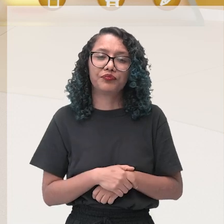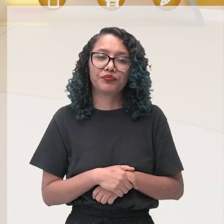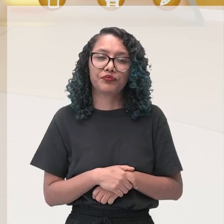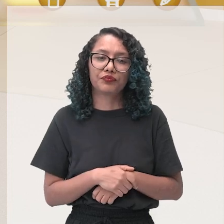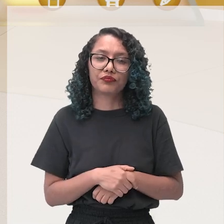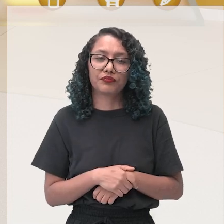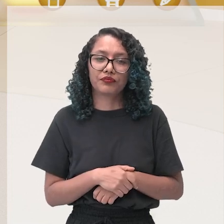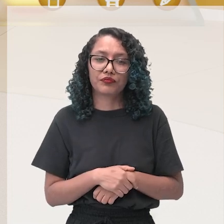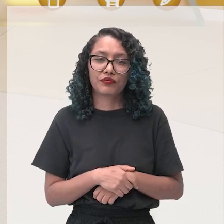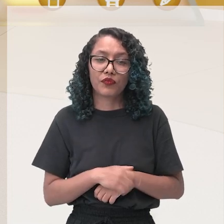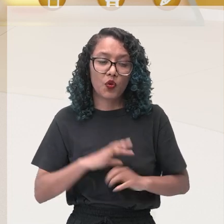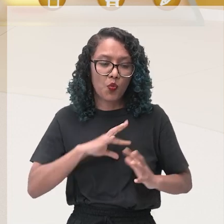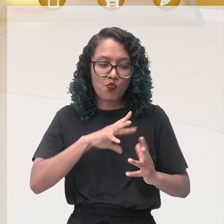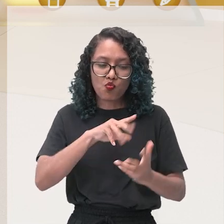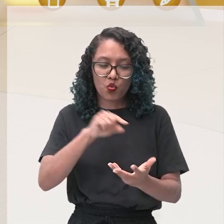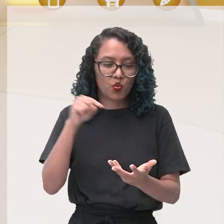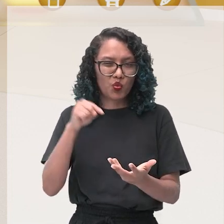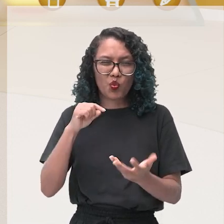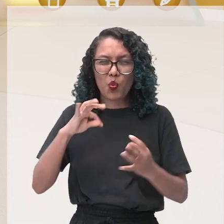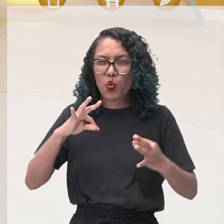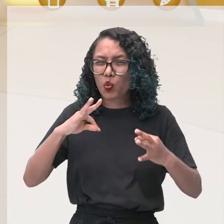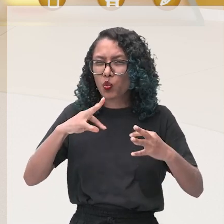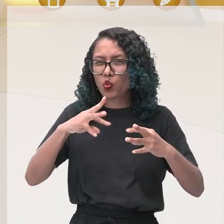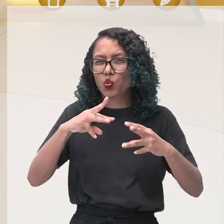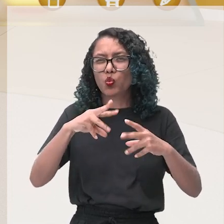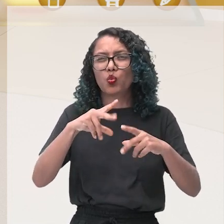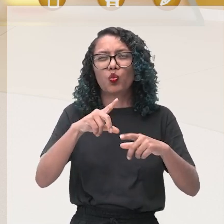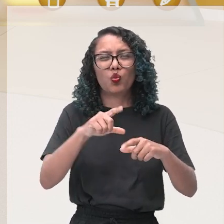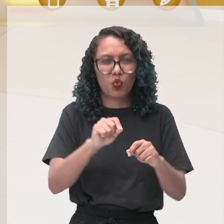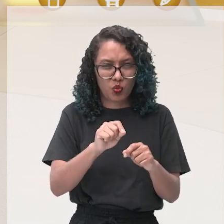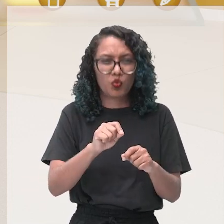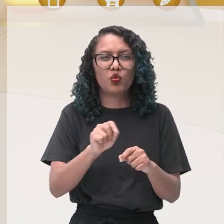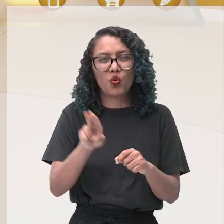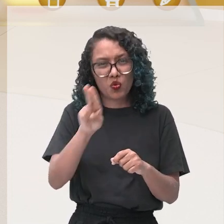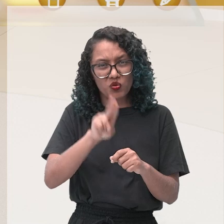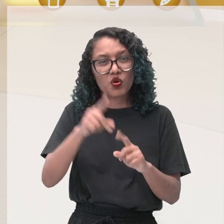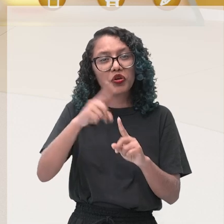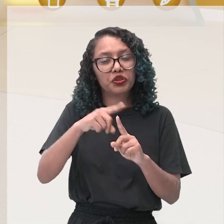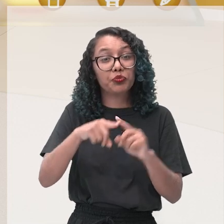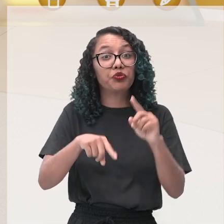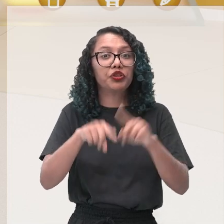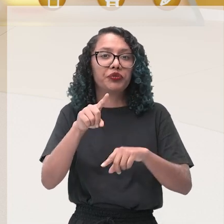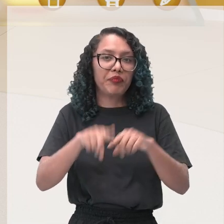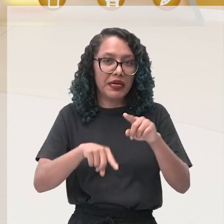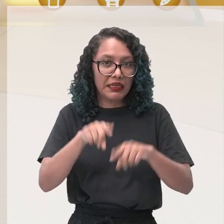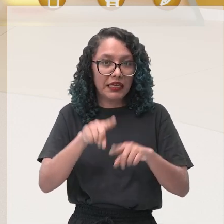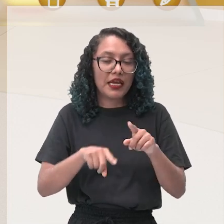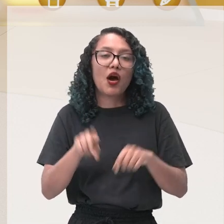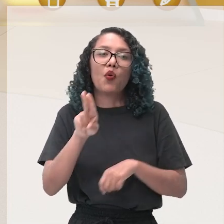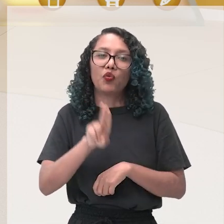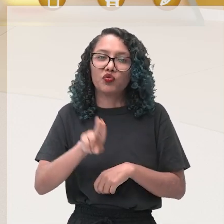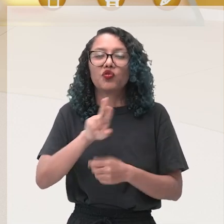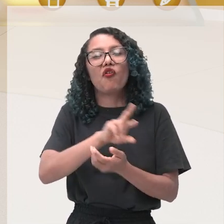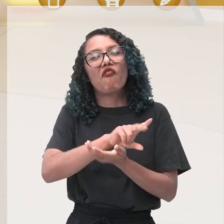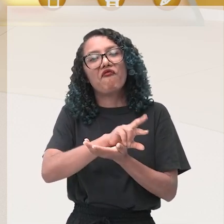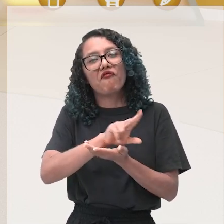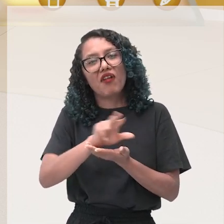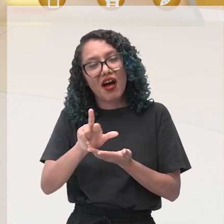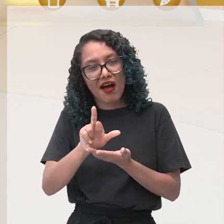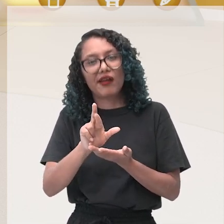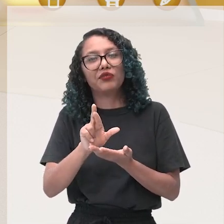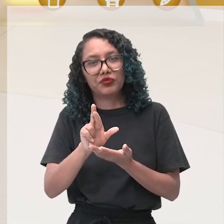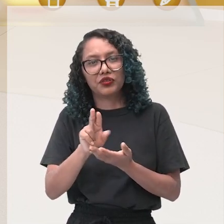modo estratosférico esses resíduos, né, consumiu esses objetos relacionados